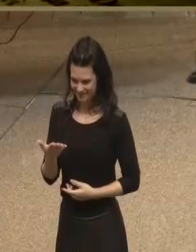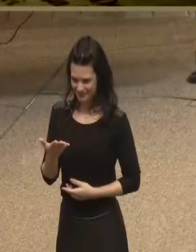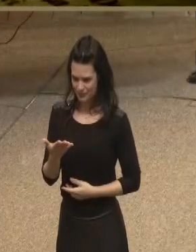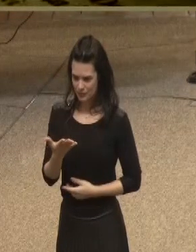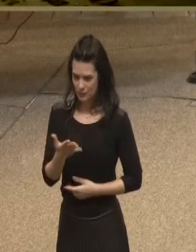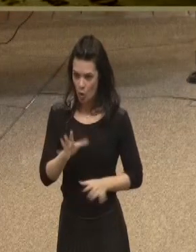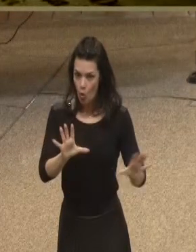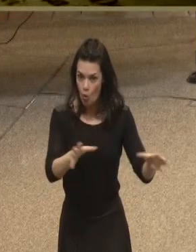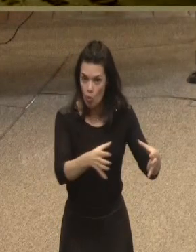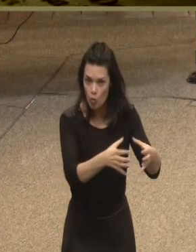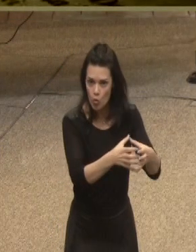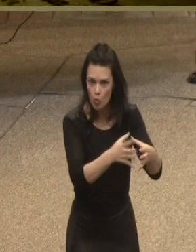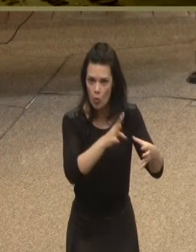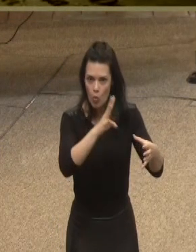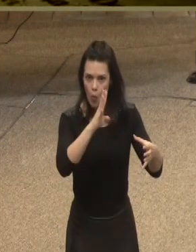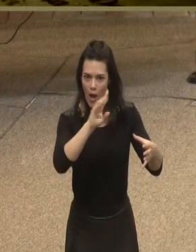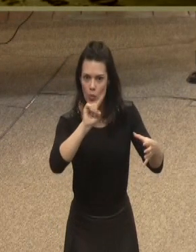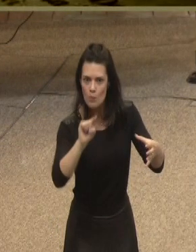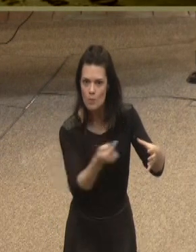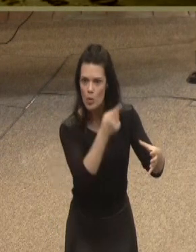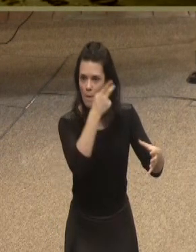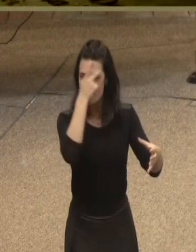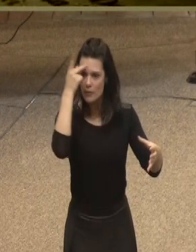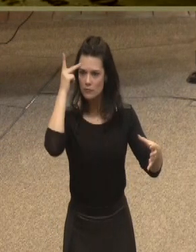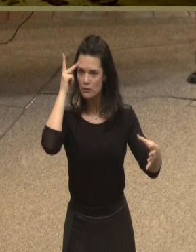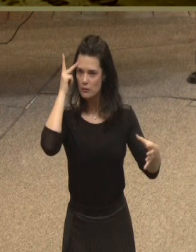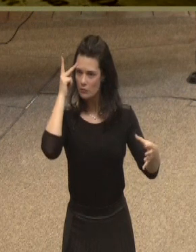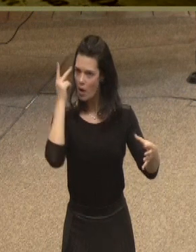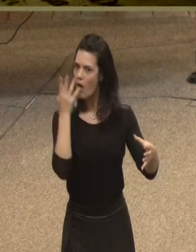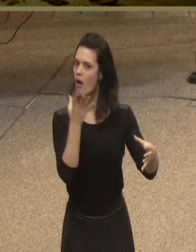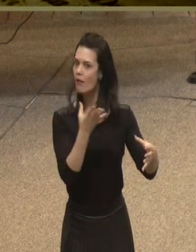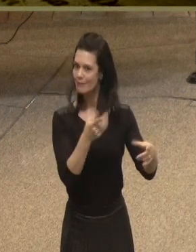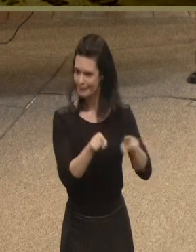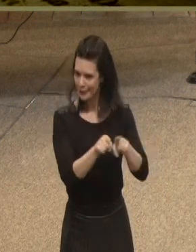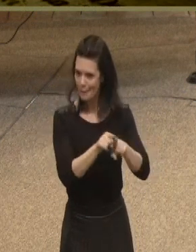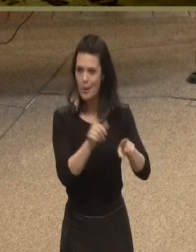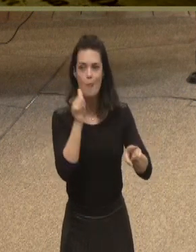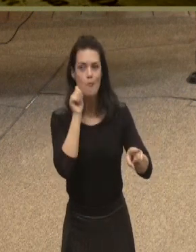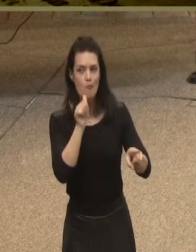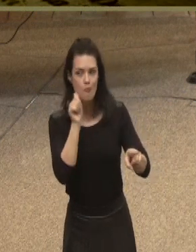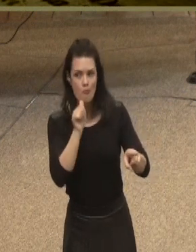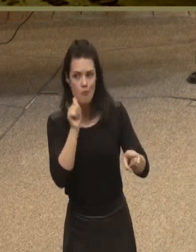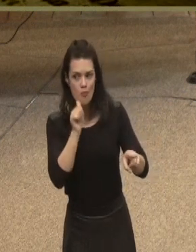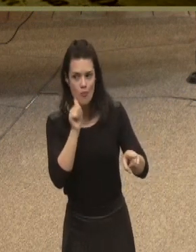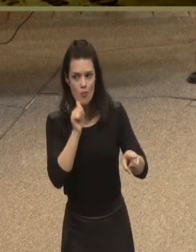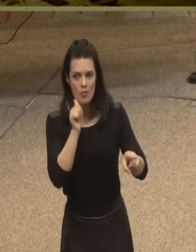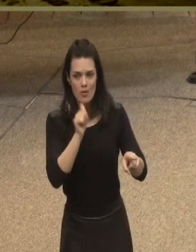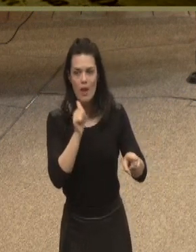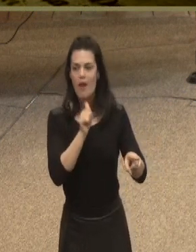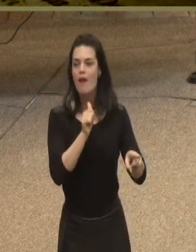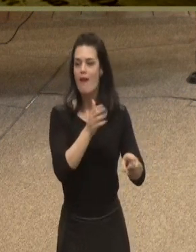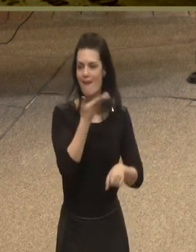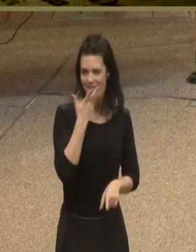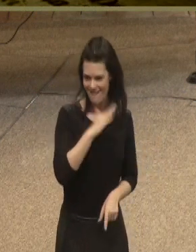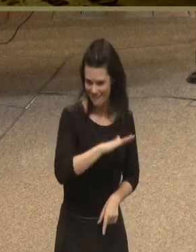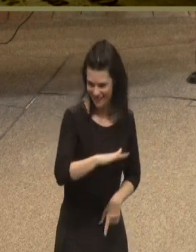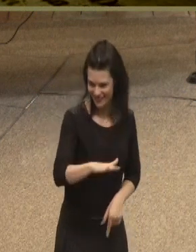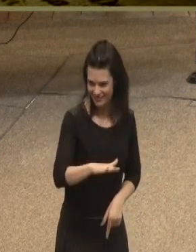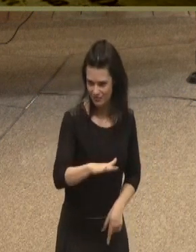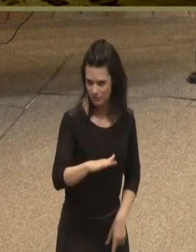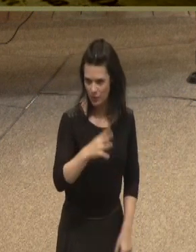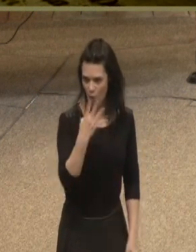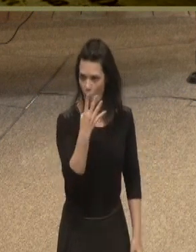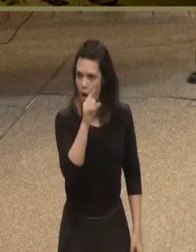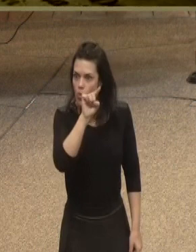de 4.000 homens, sem contar mulheres e crianças, então tinha muito mais do que 4.000 pessoas. E eles ali só dispunham